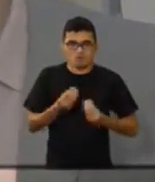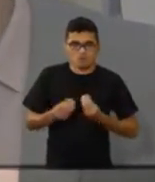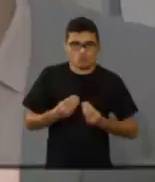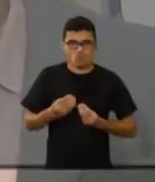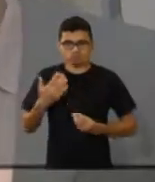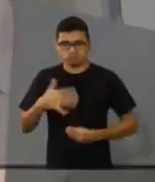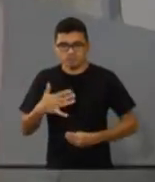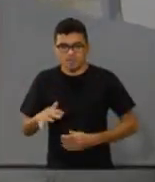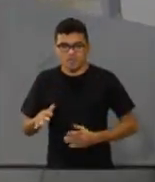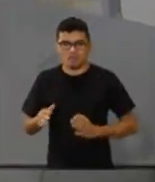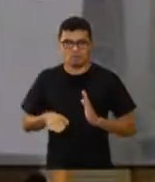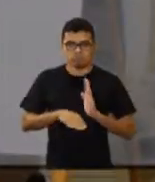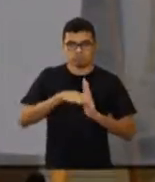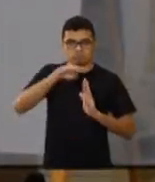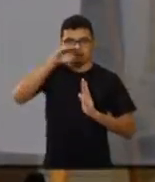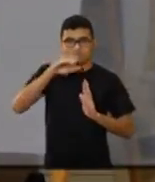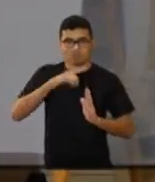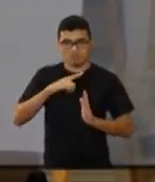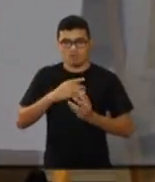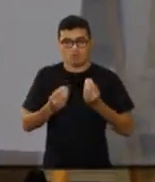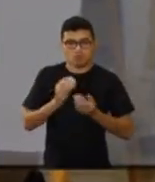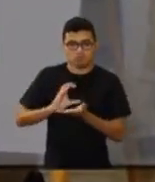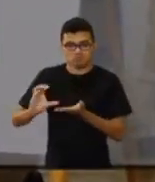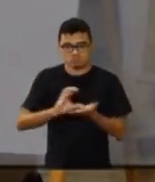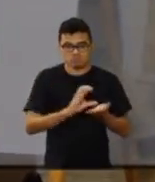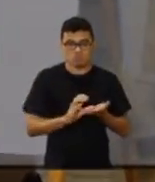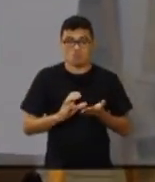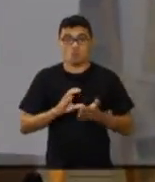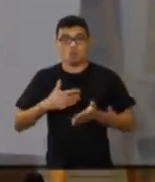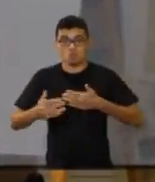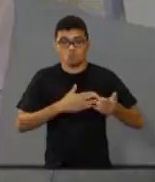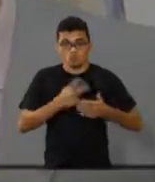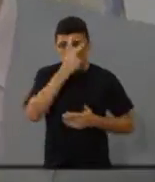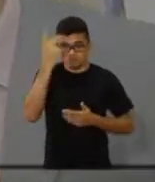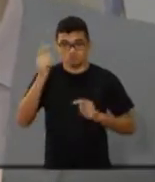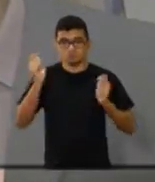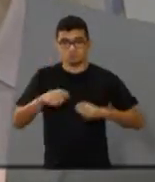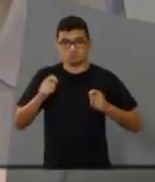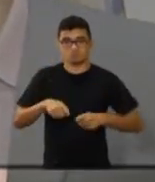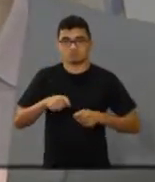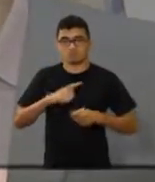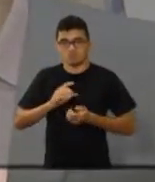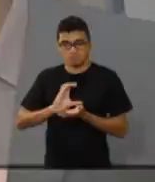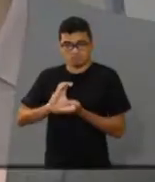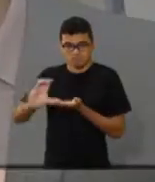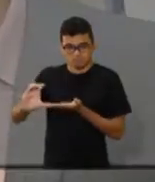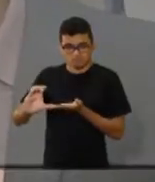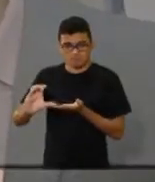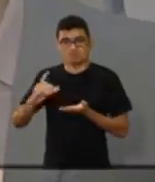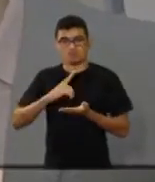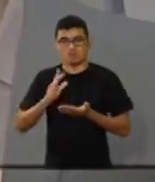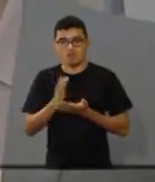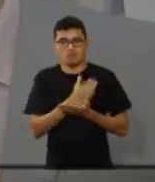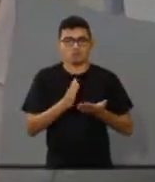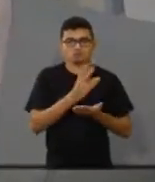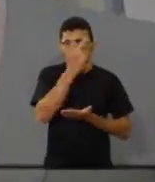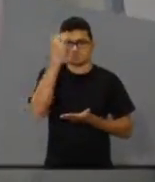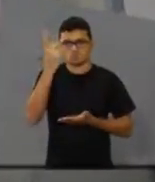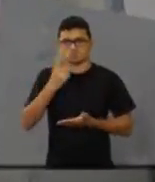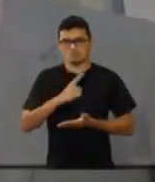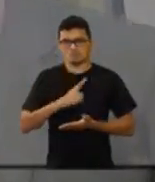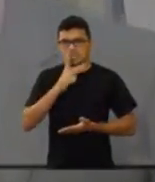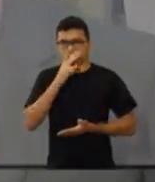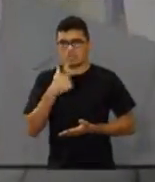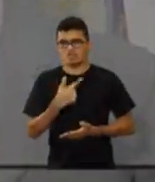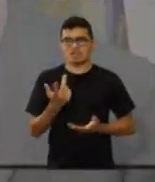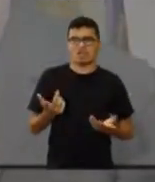dos investimentos. Qualquer pessoa pode ser investidor. Geralmente, as pessoas têm um estigma em relação ao investidor. Acho